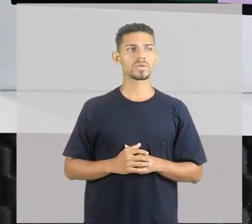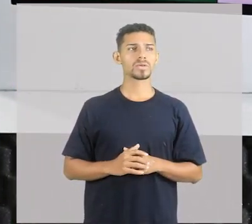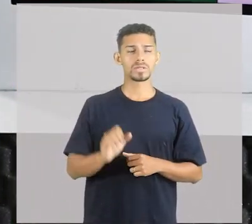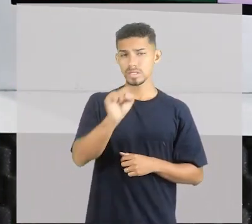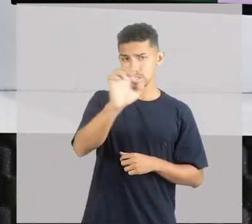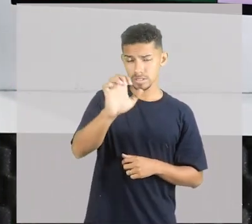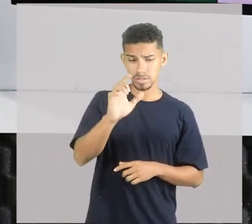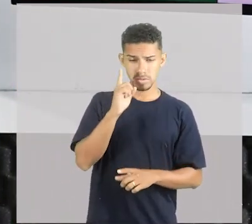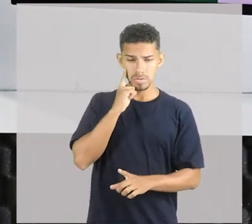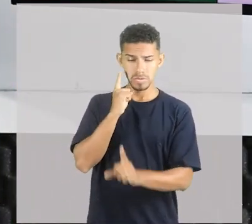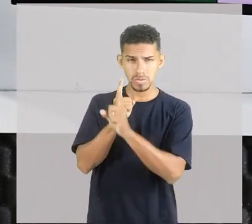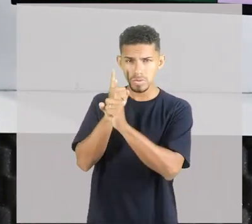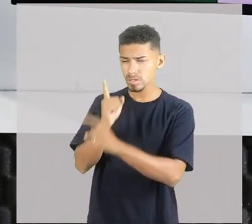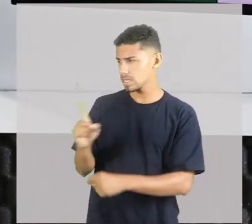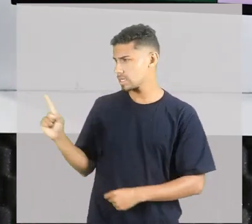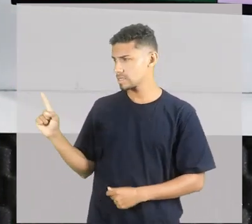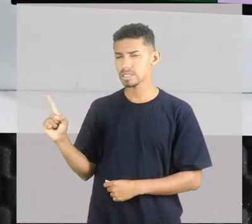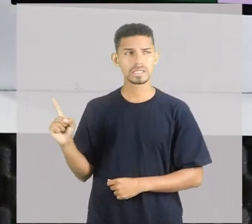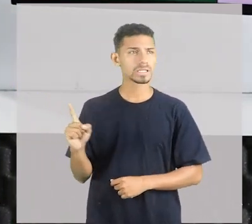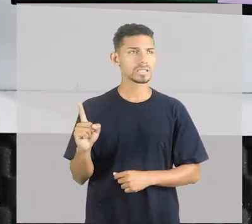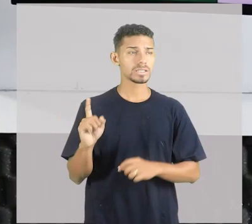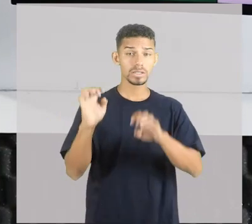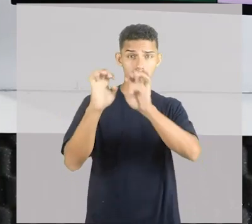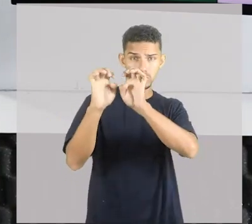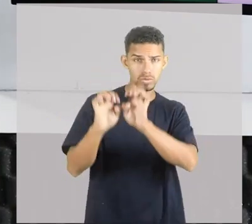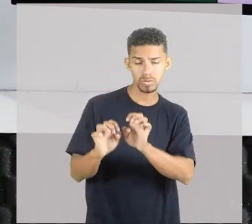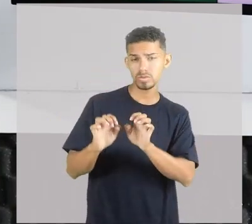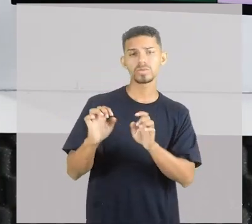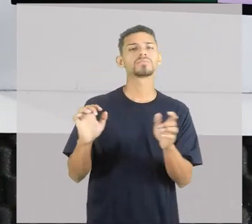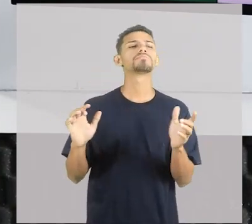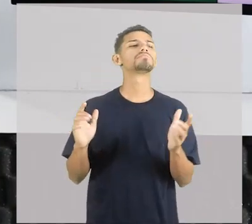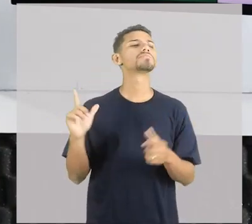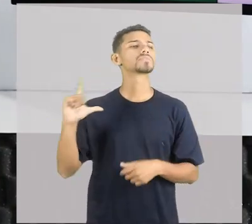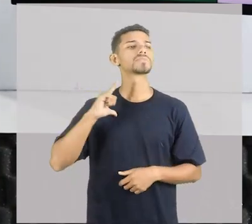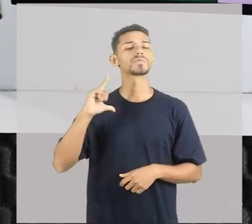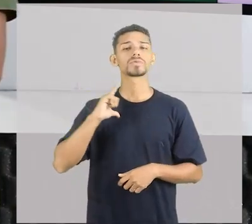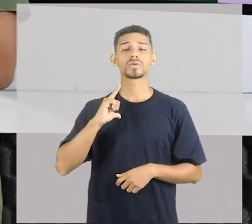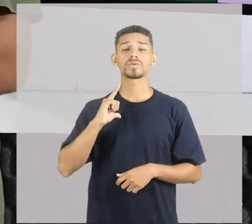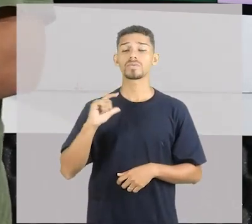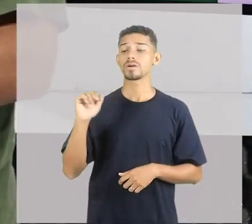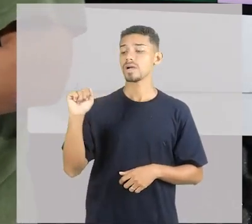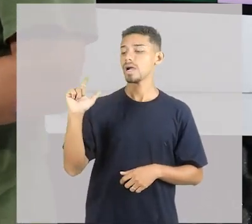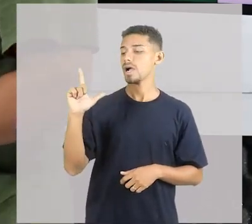diante dessa estrutura bem aqui, ó, você está com aldeído.